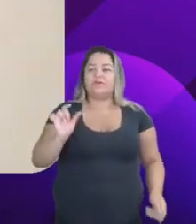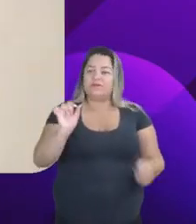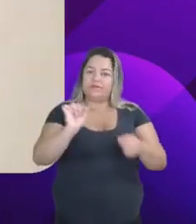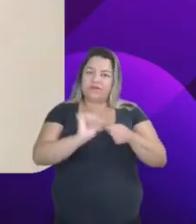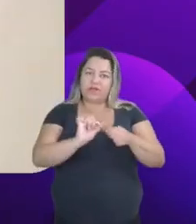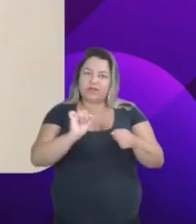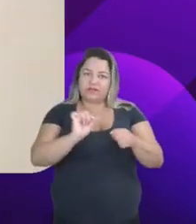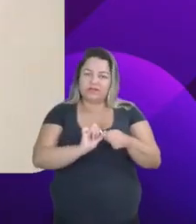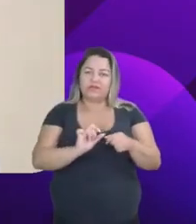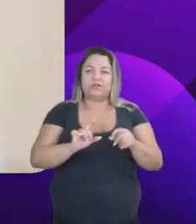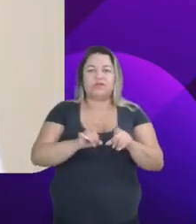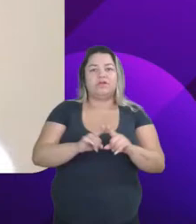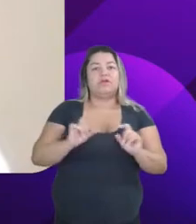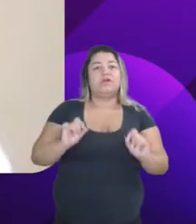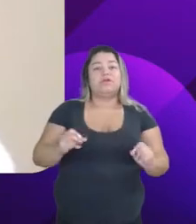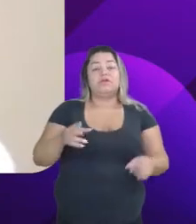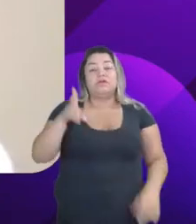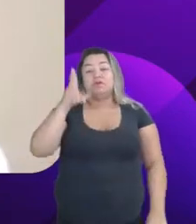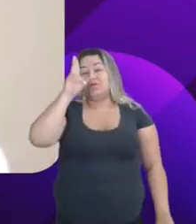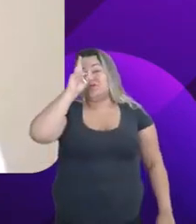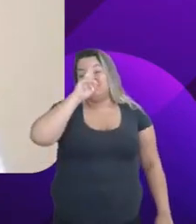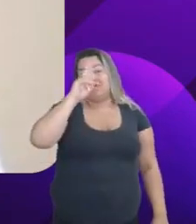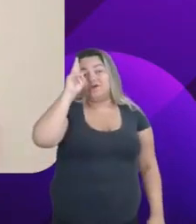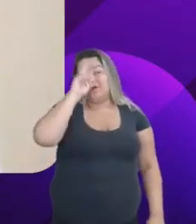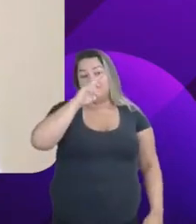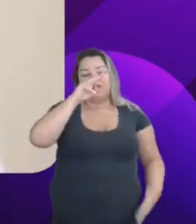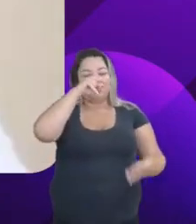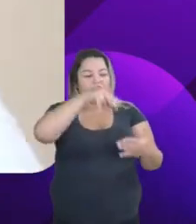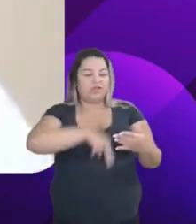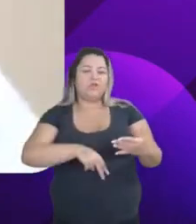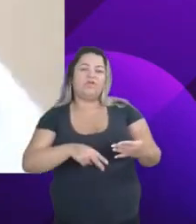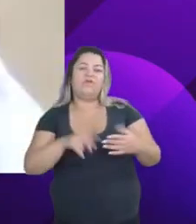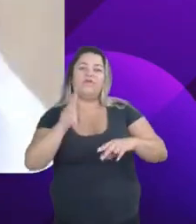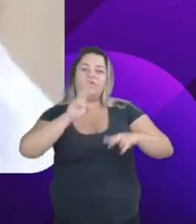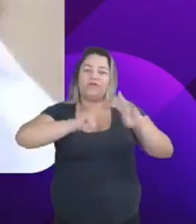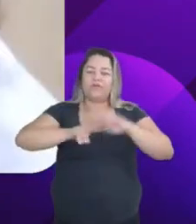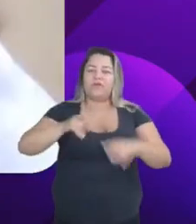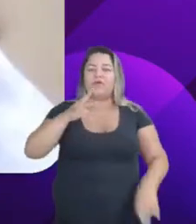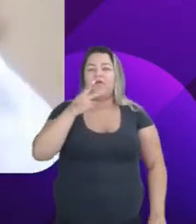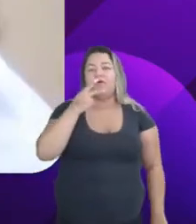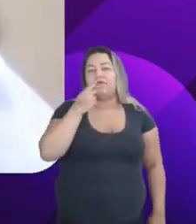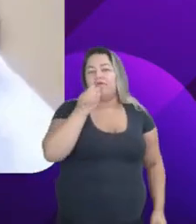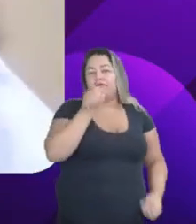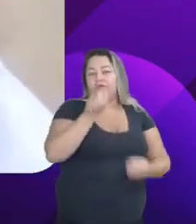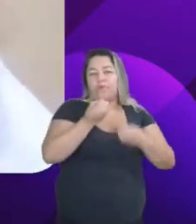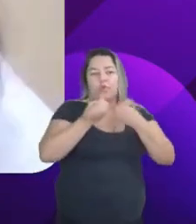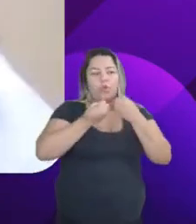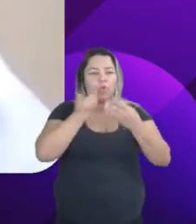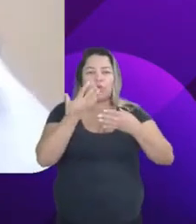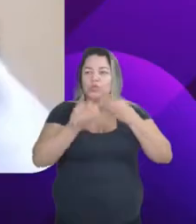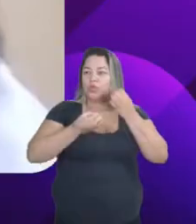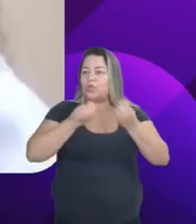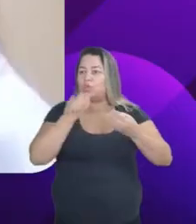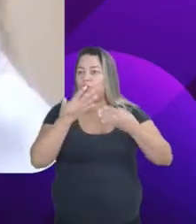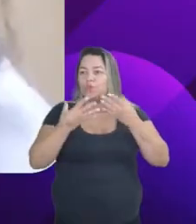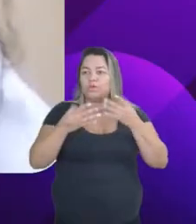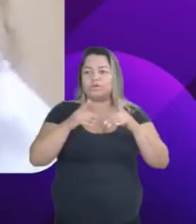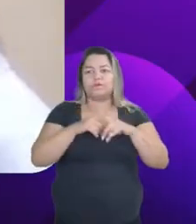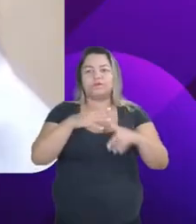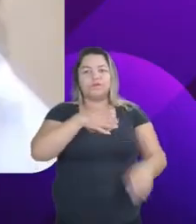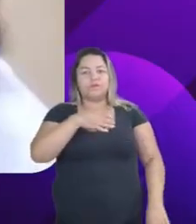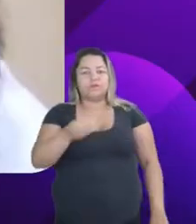isso, contos de fadas. Quem não já leu, assistiu, contou para um dos seus filhos,